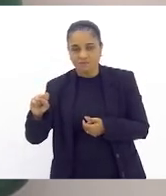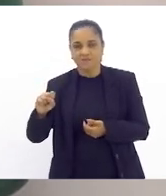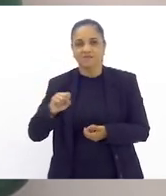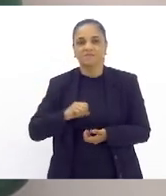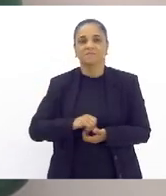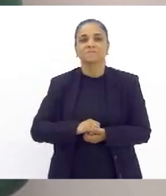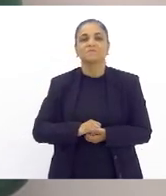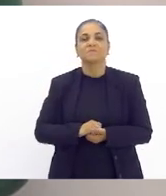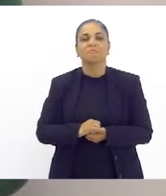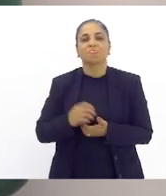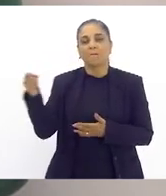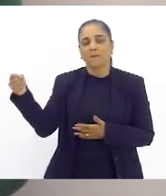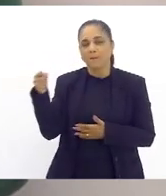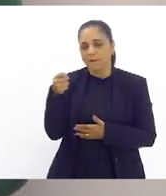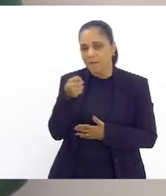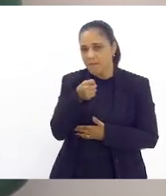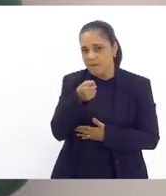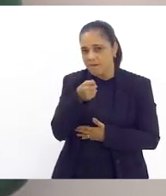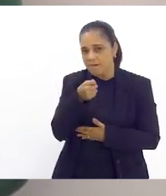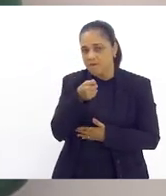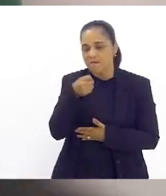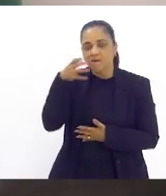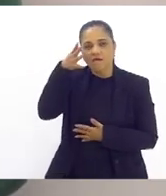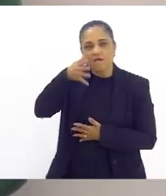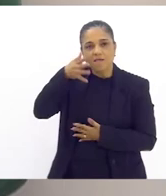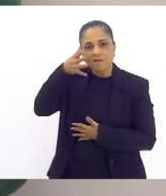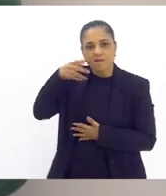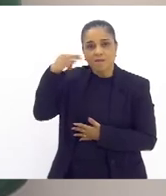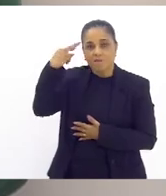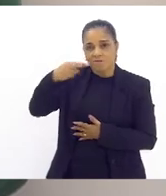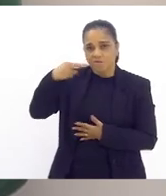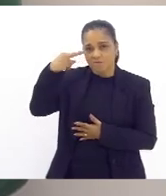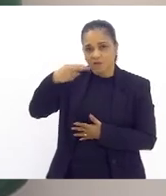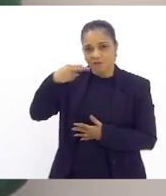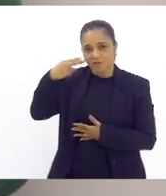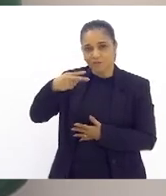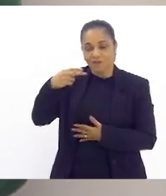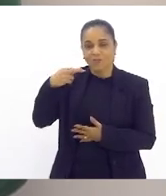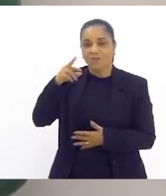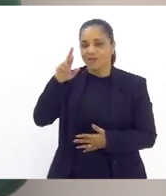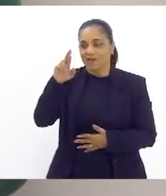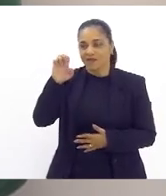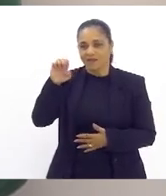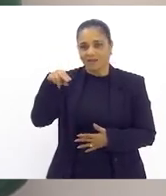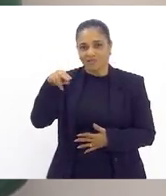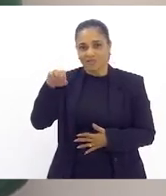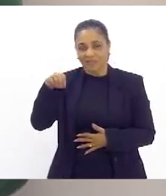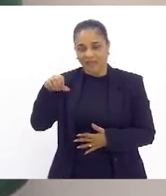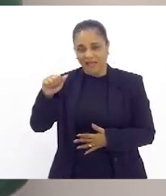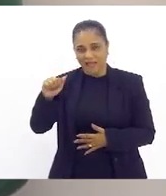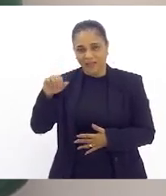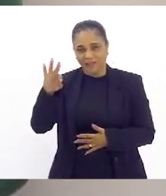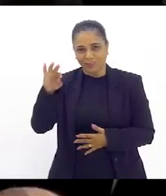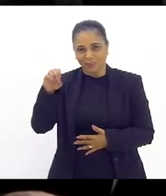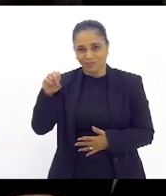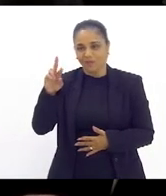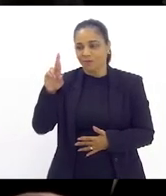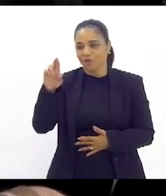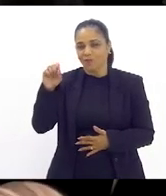gostaria de chamar o Vereador Renato roxinho de São Francisco do Itabapoana